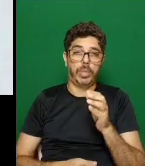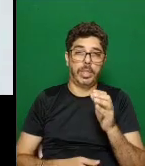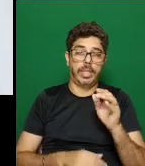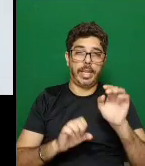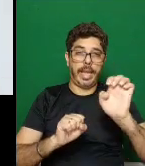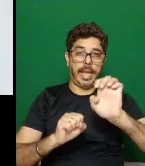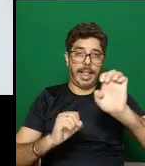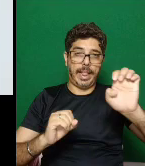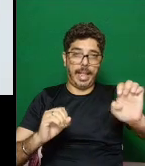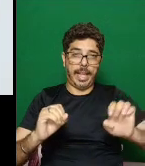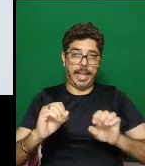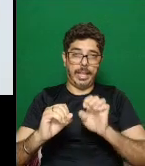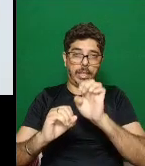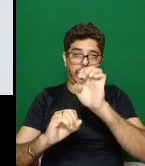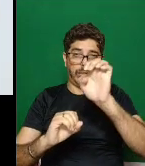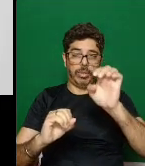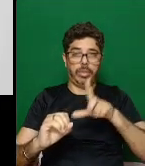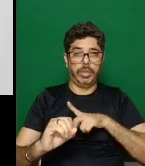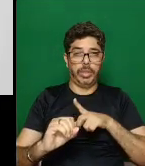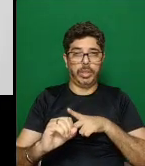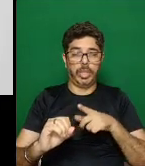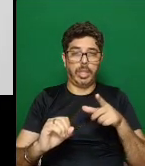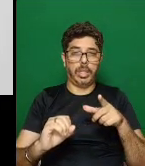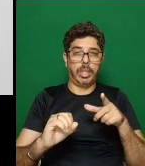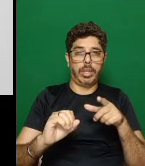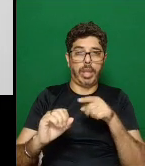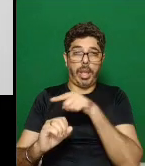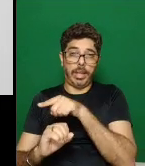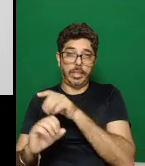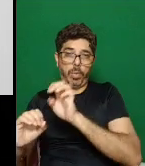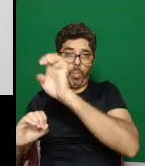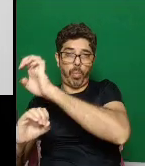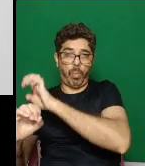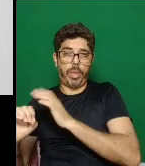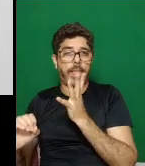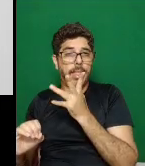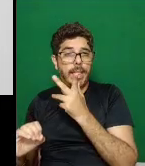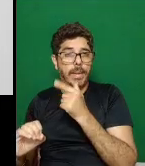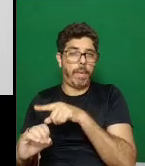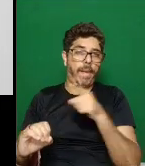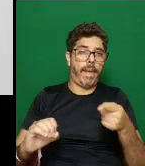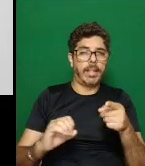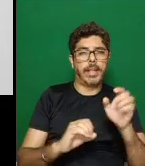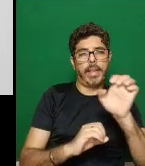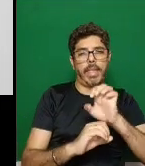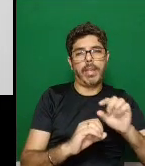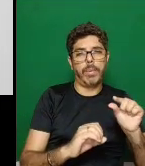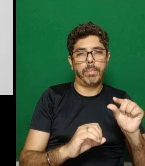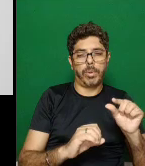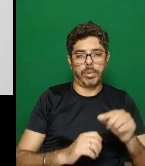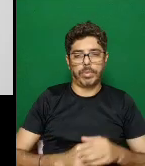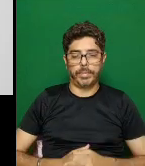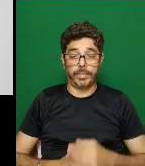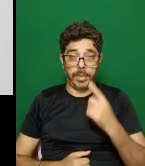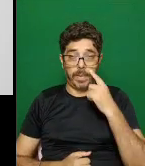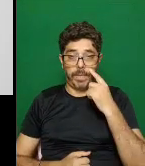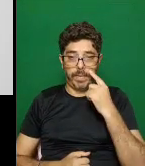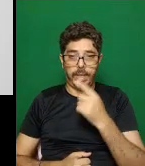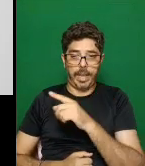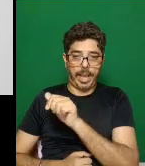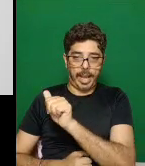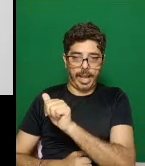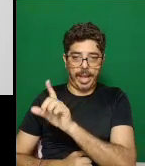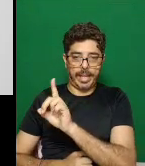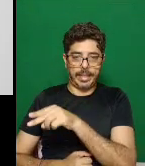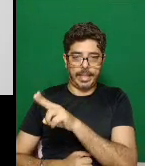tempo orbitando um átomo do que outro. Por exemplo, o elétron do hidrogênio da adenina passa algum tempo orbitando